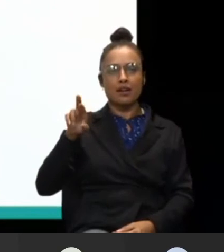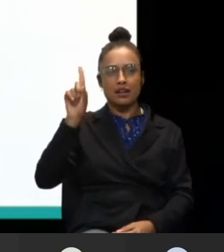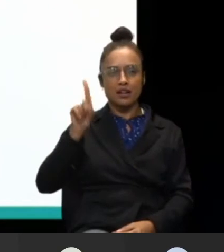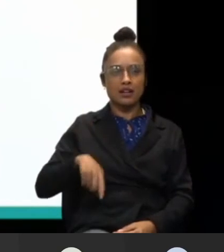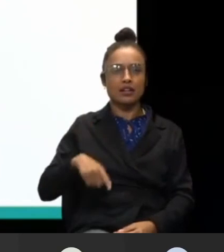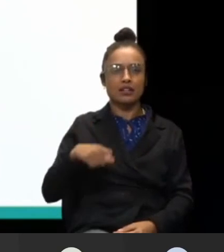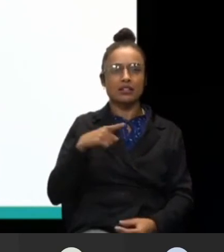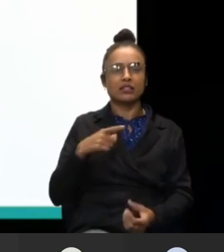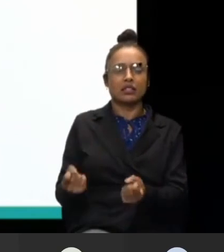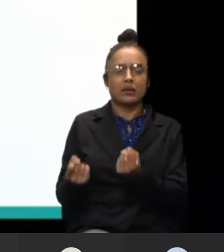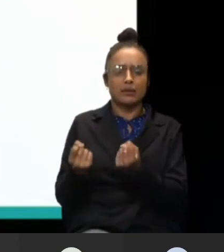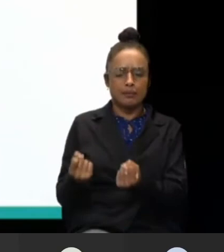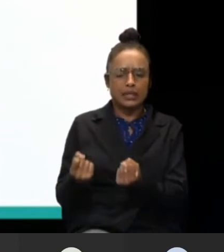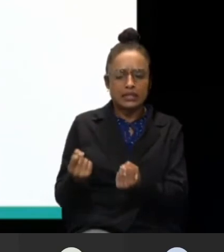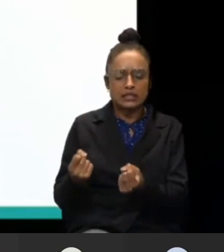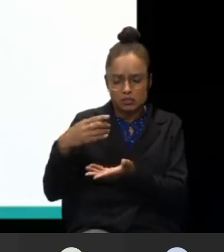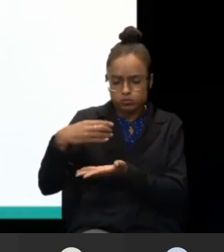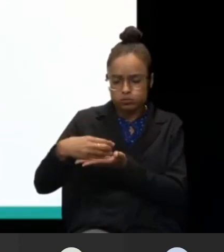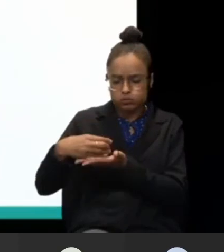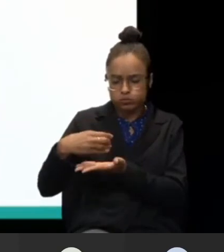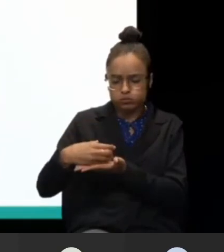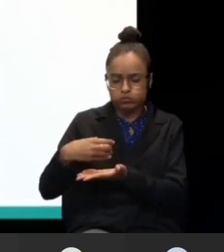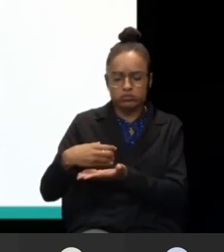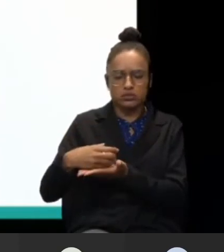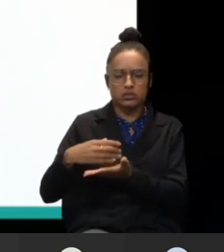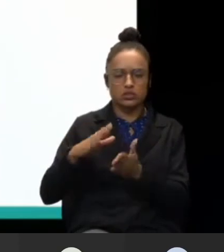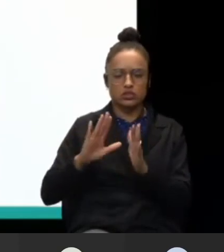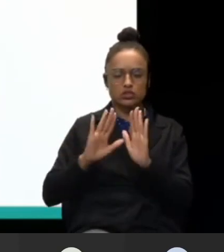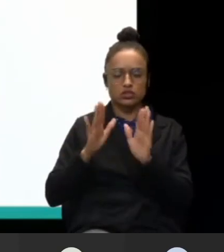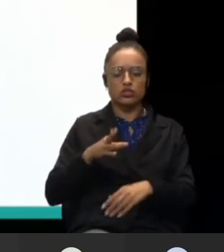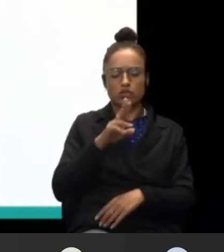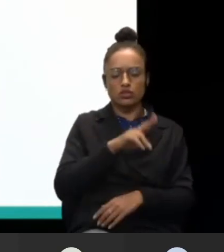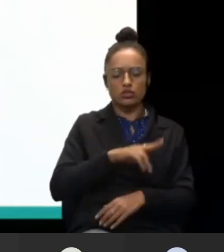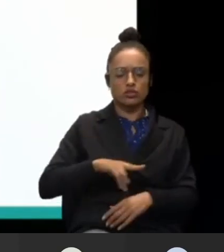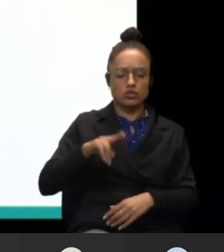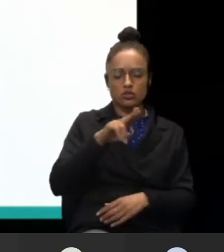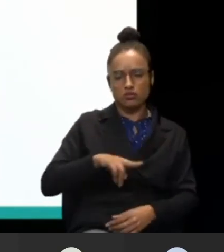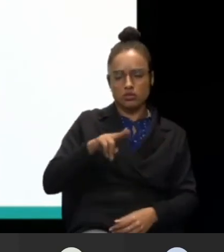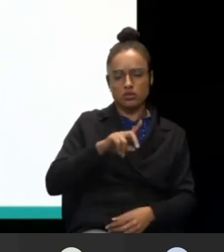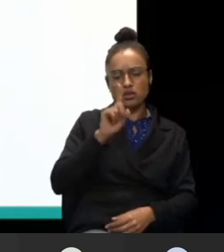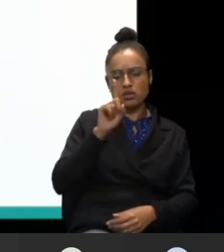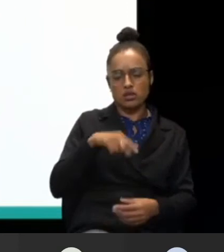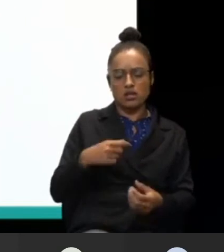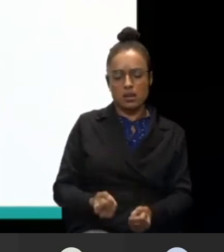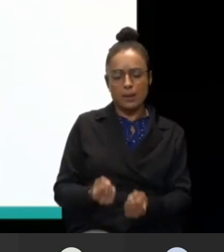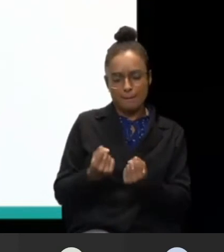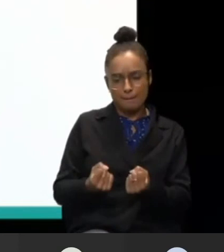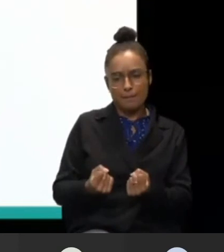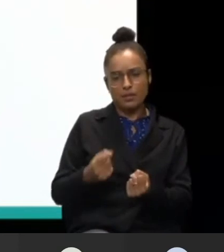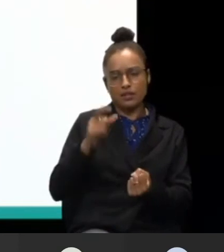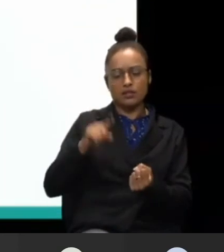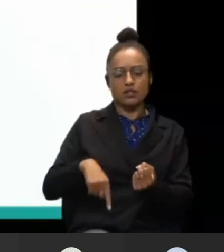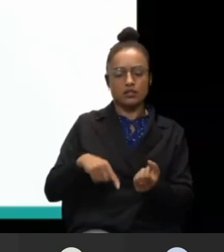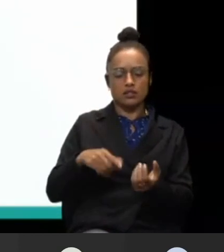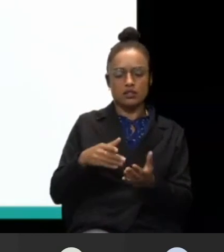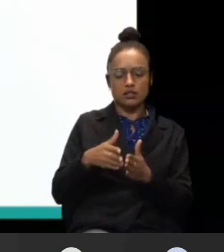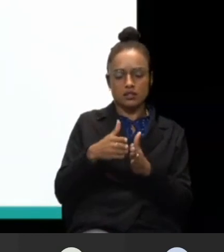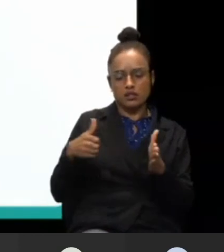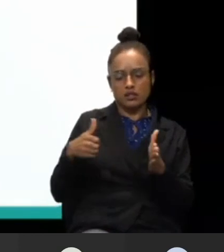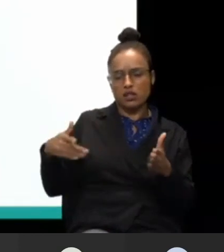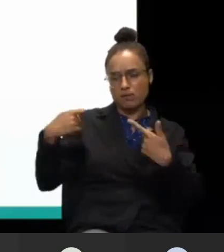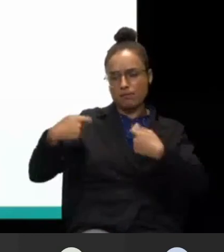Então esse LMR que nós utilizamos, ele está previamente pesado, então é necessário